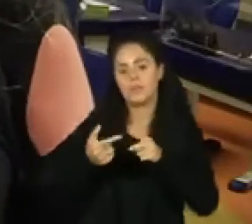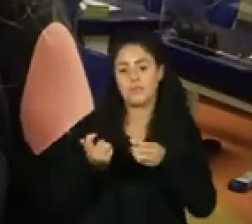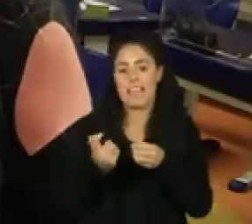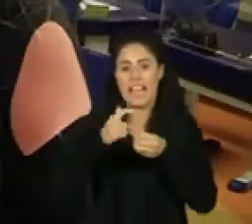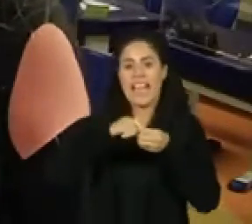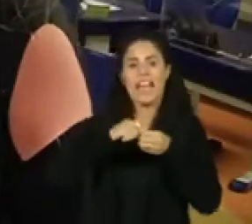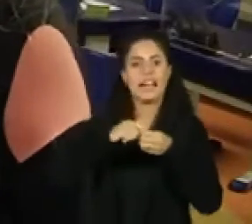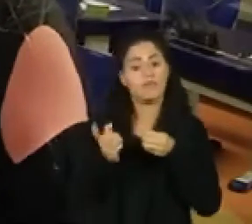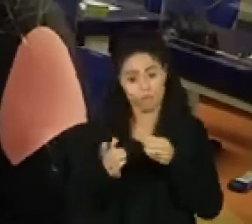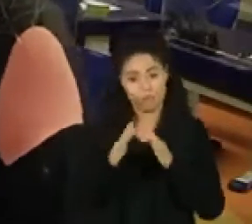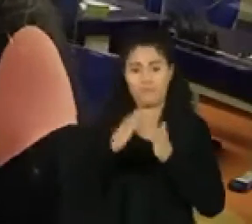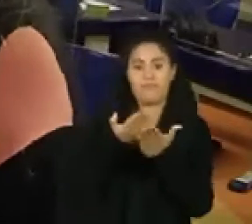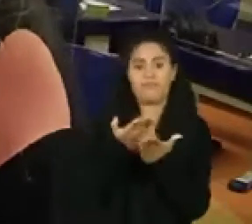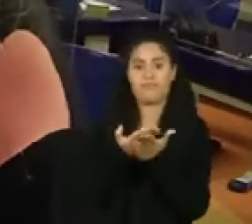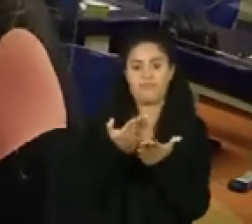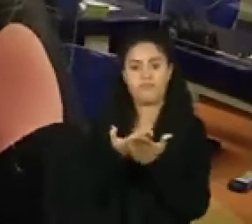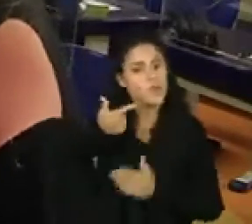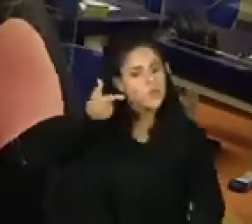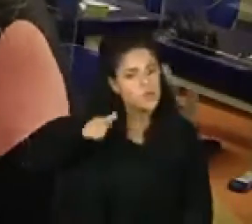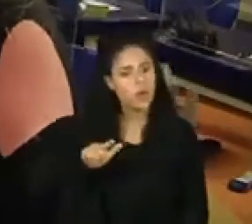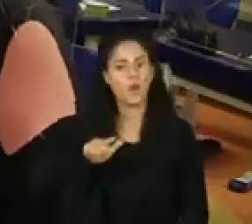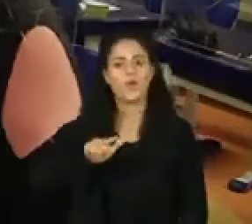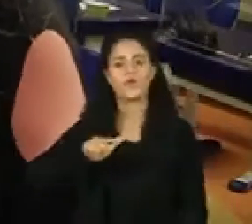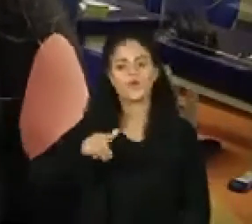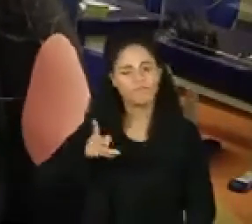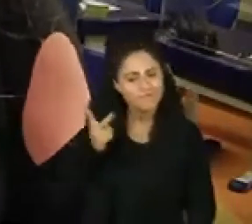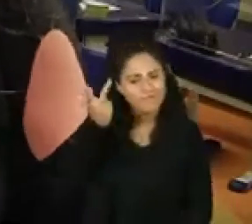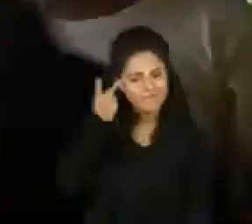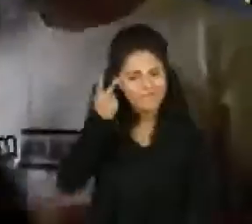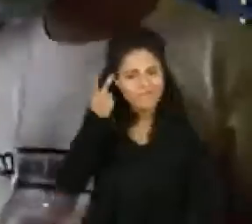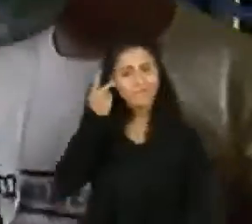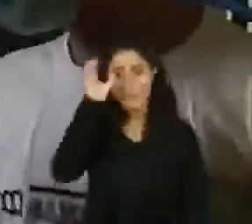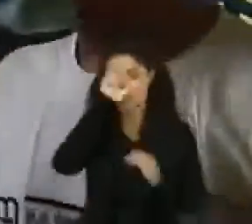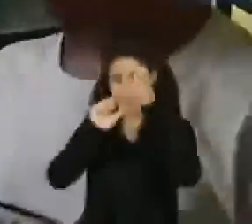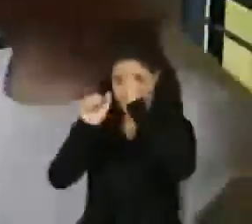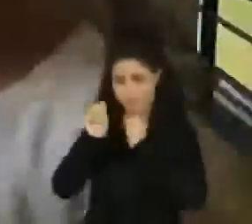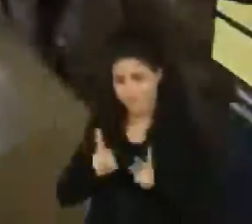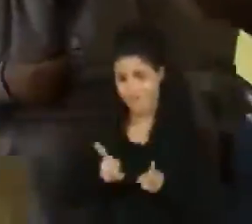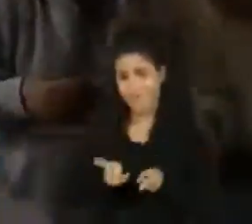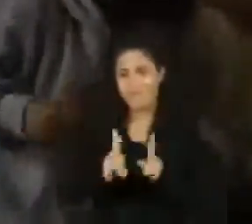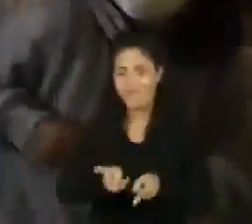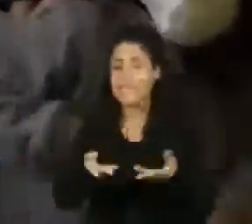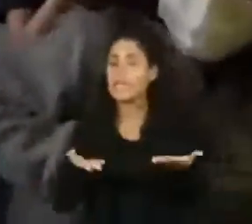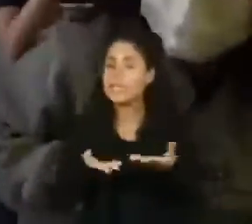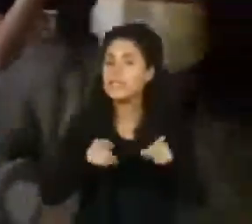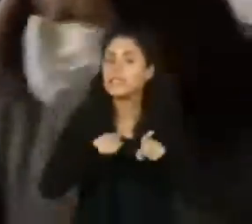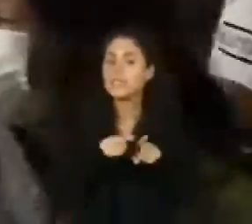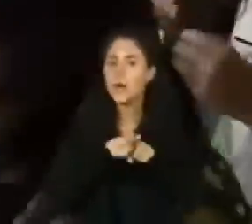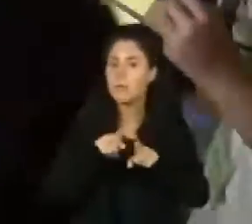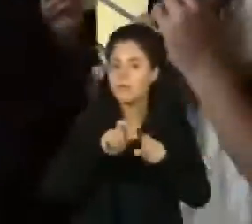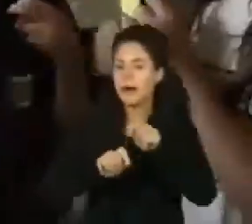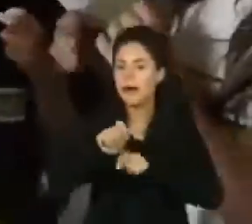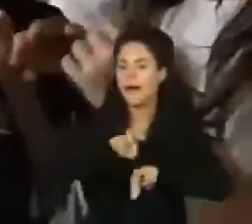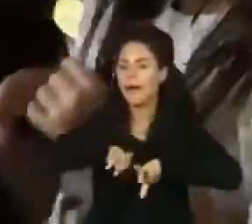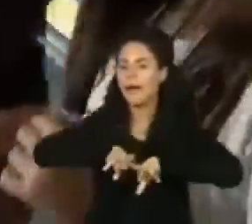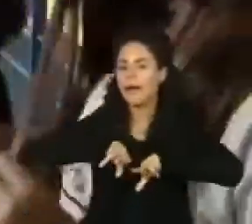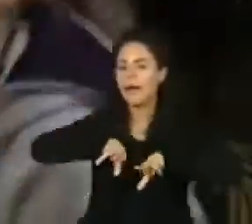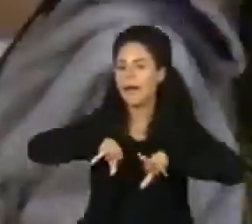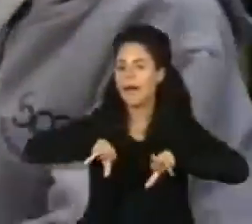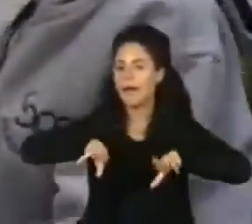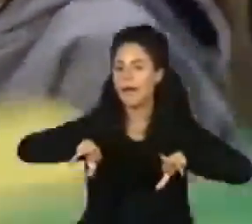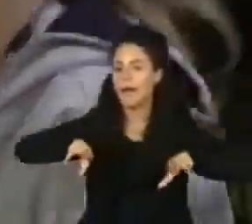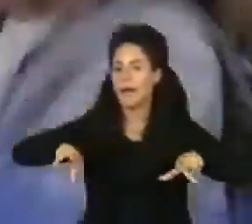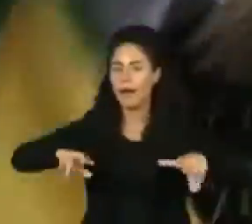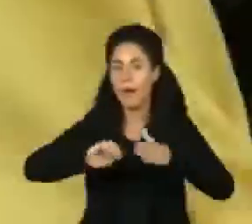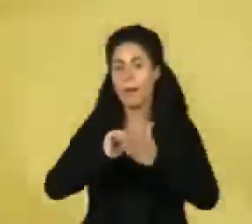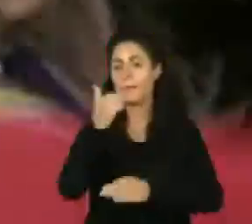casa, mas que eles possam viver a melhor experiência de aprendizado com segurança. Por aqui também estão programadas diversas atividades ao ar livre